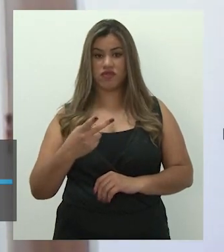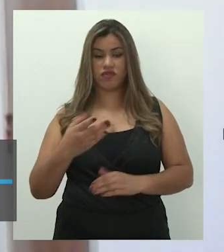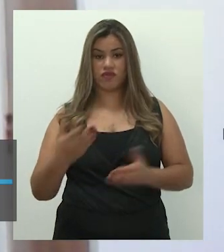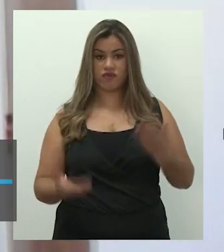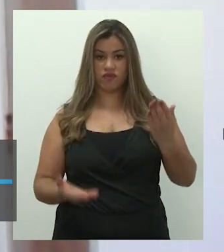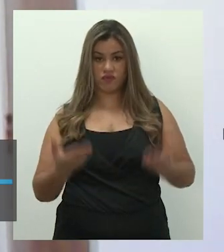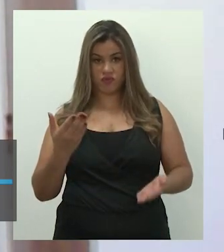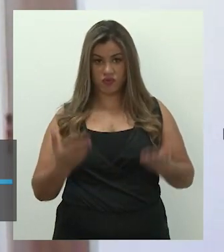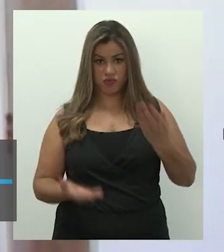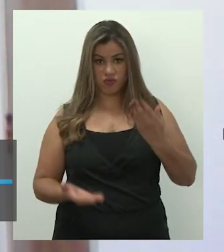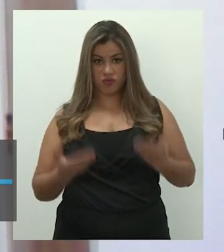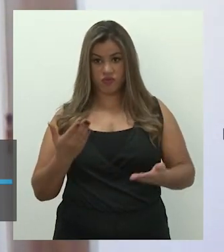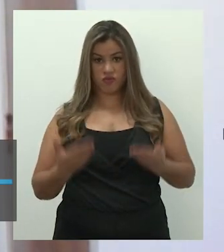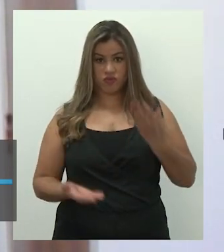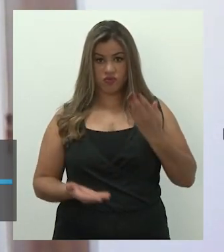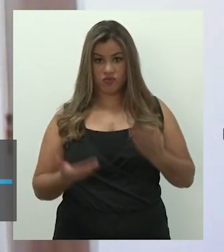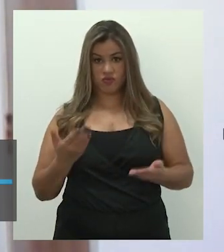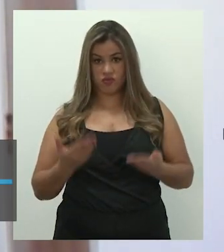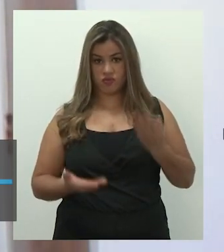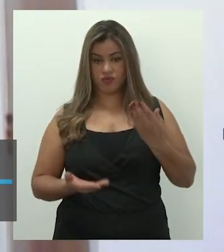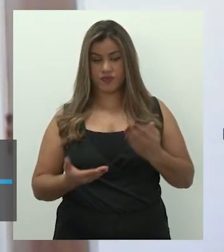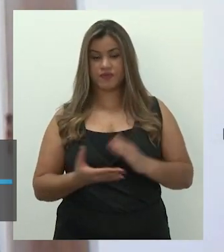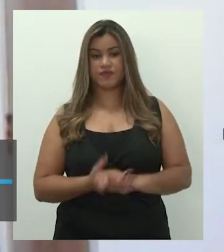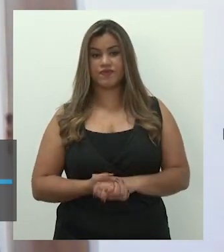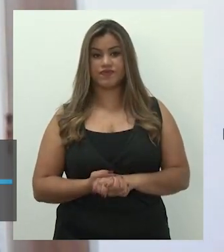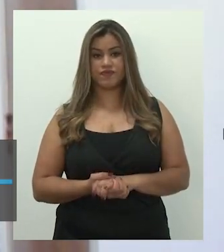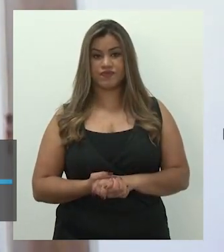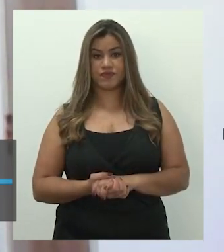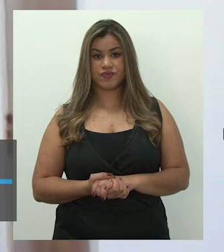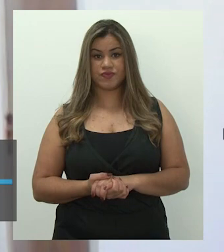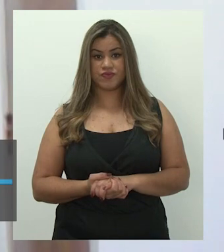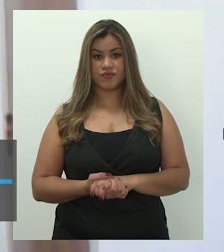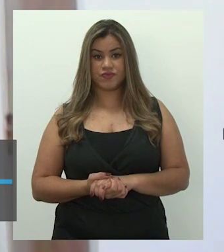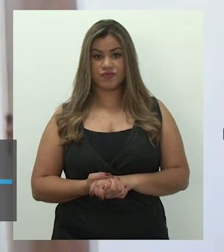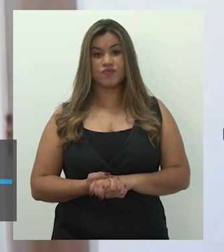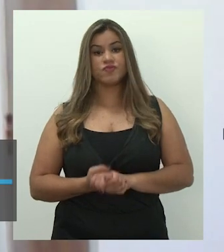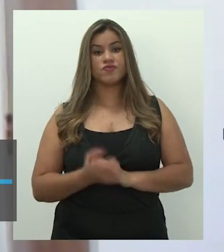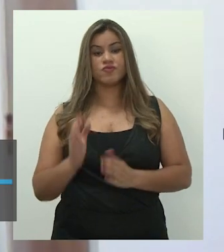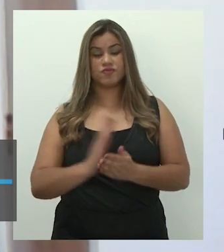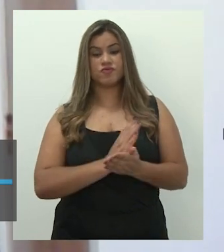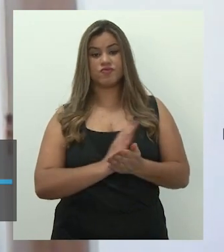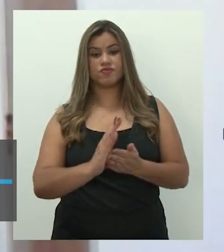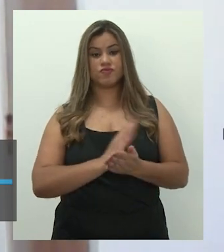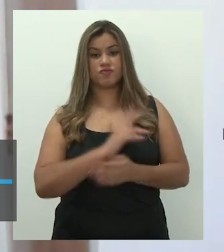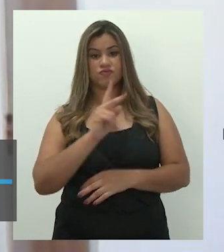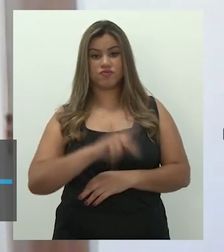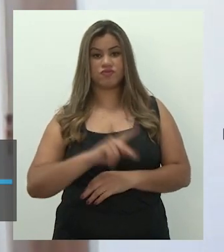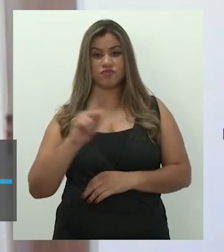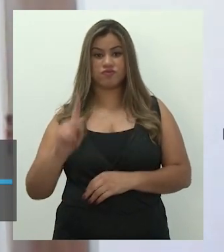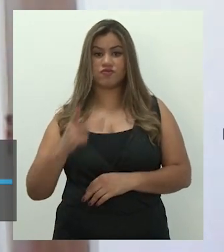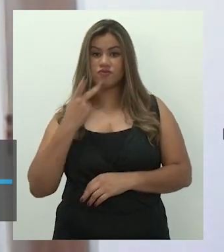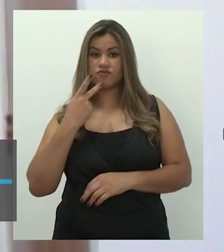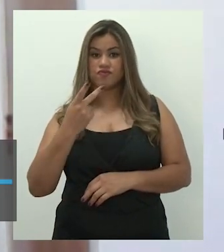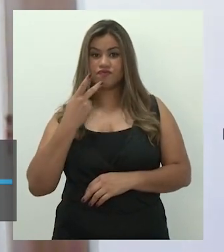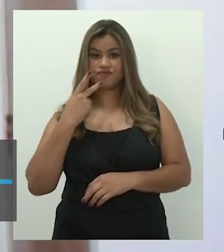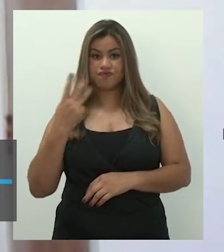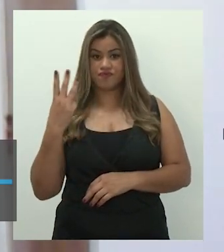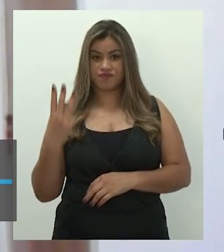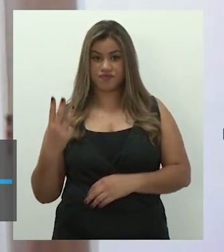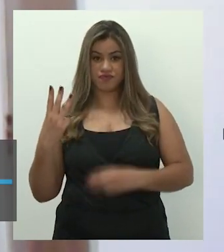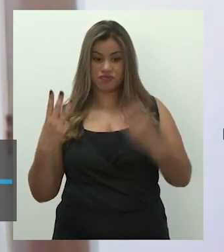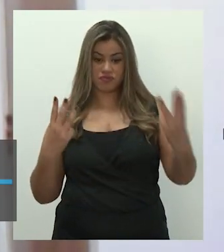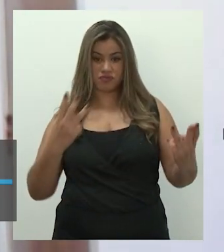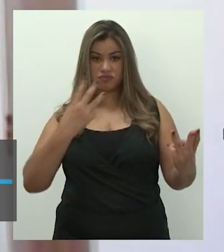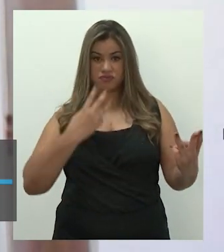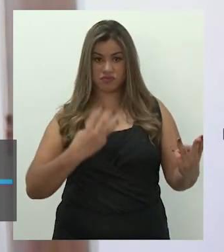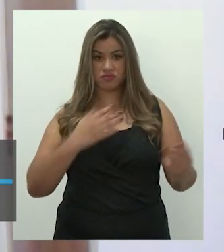das latas, não pela quantidade de tintas. Alguns professores falaram nas 3 latas e meia para cada